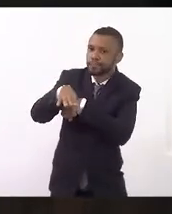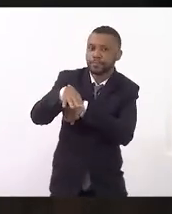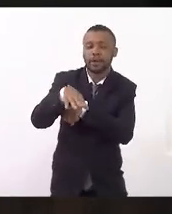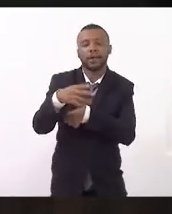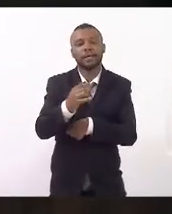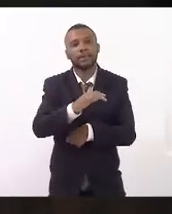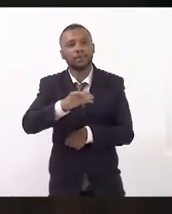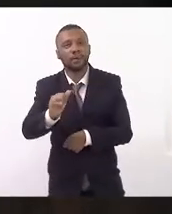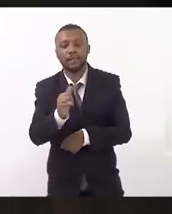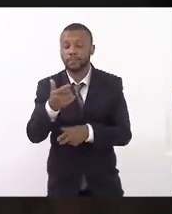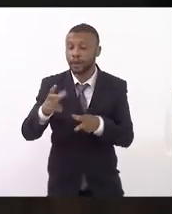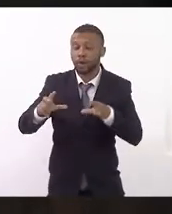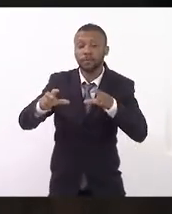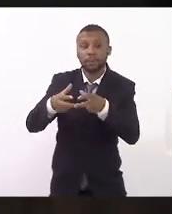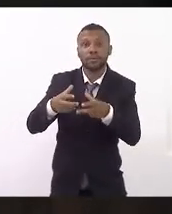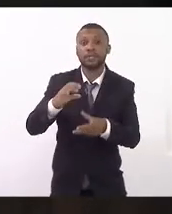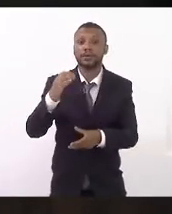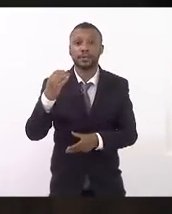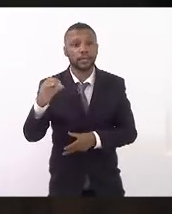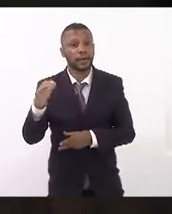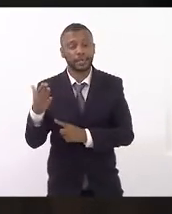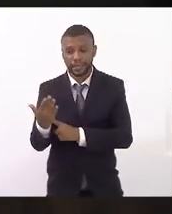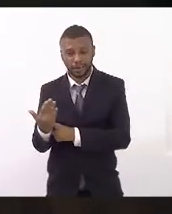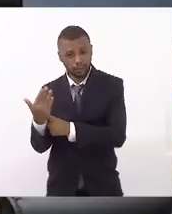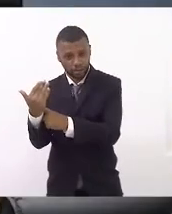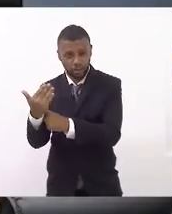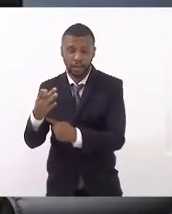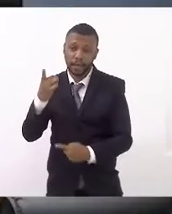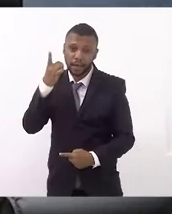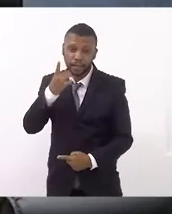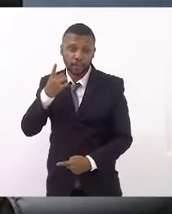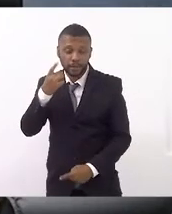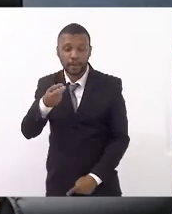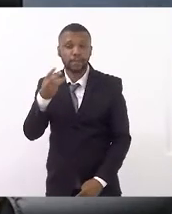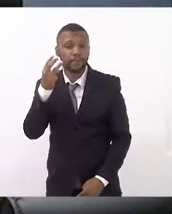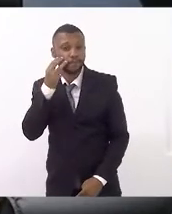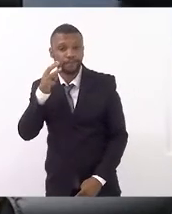Comissão de Ciência e Tecnologia, deputado Valdeir Carneiro.